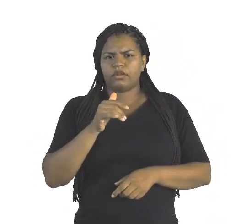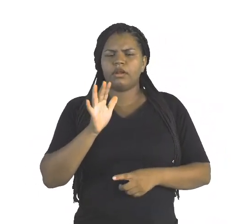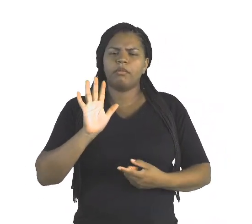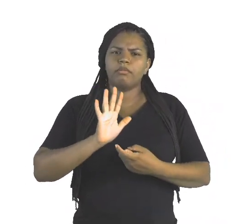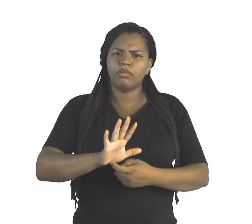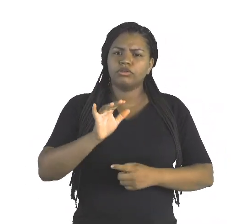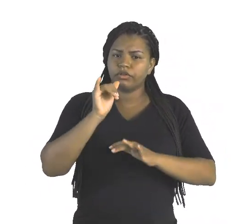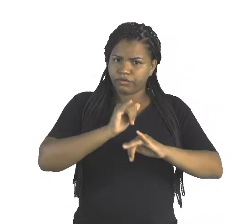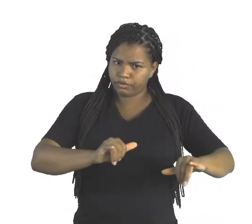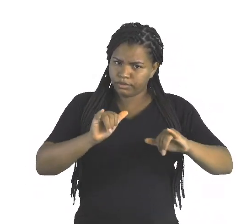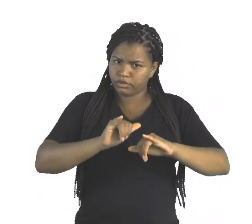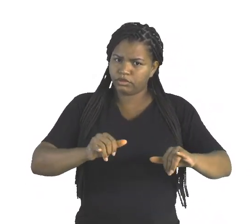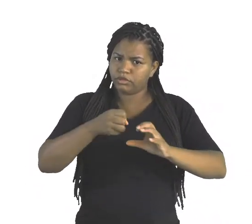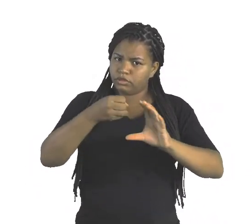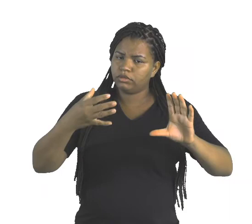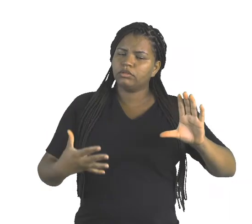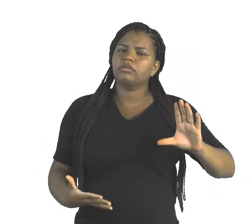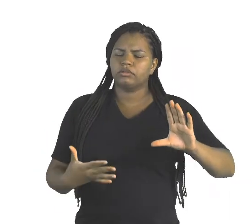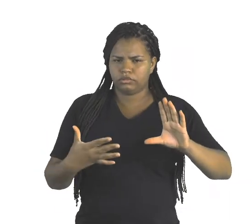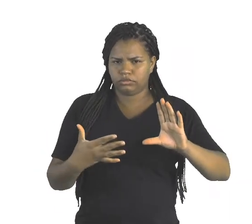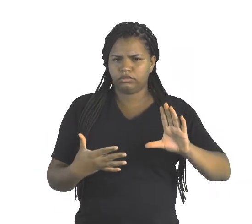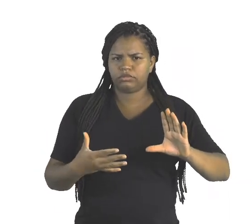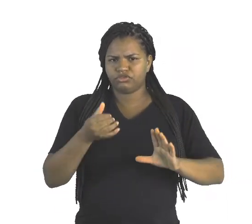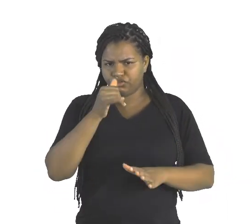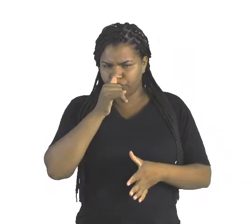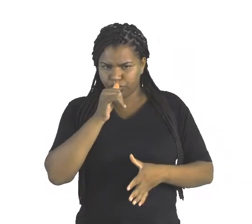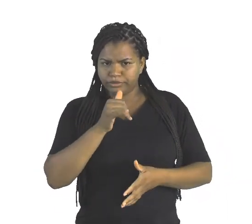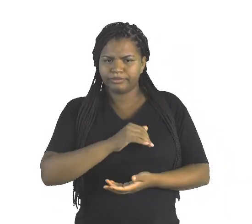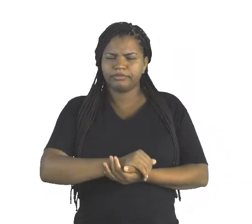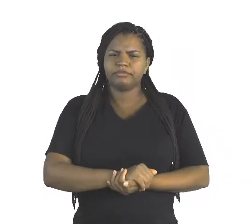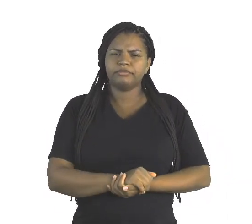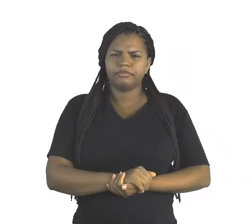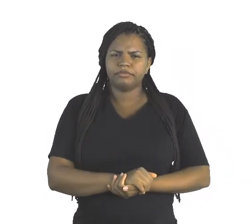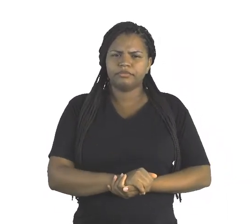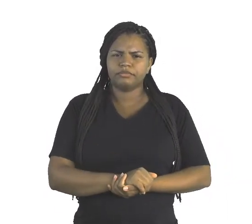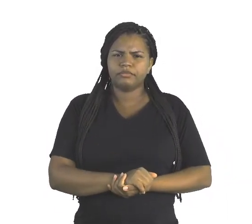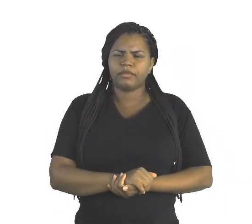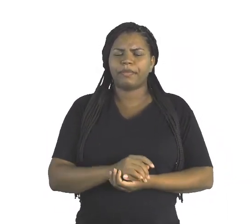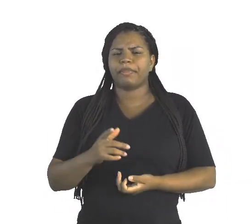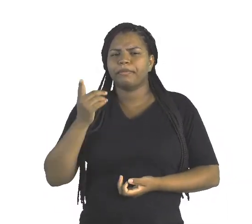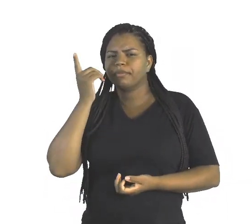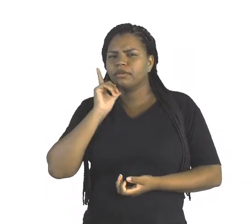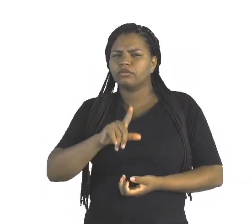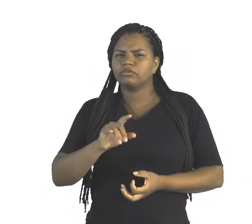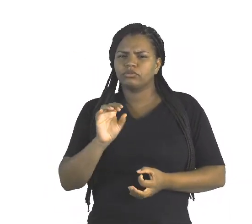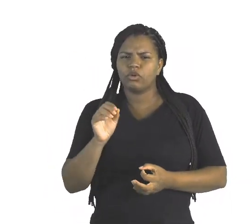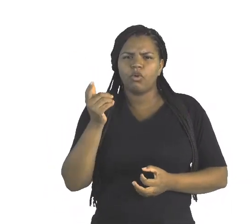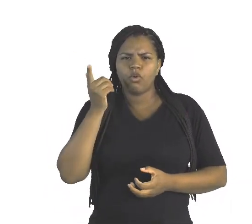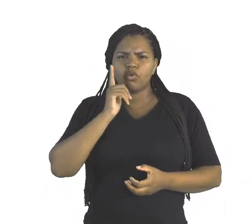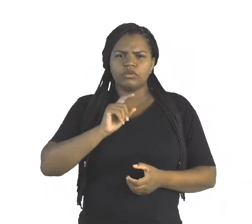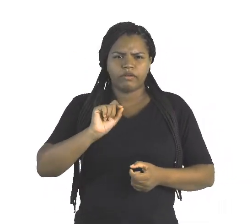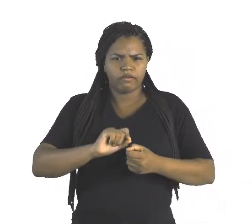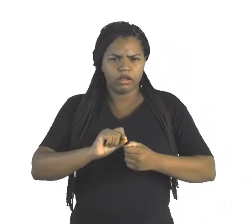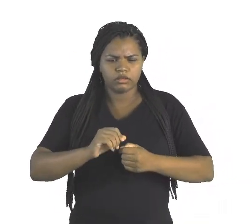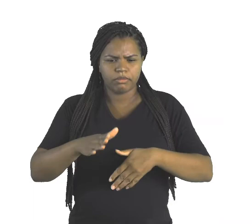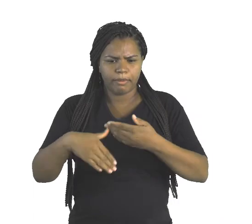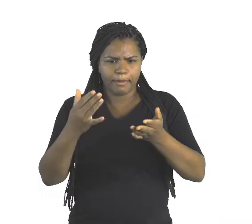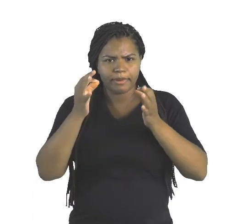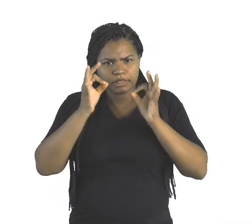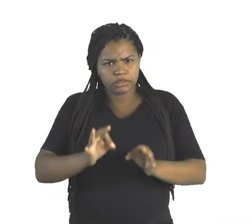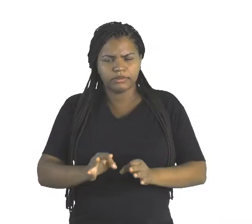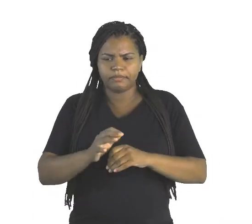informações de suas características elétricas para que funcionem corretamente. Nessas